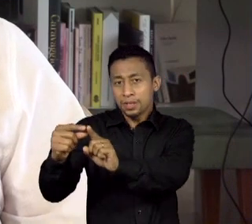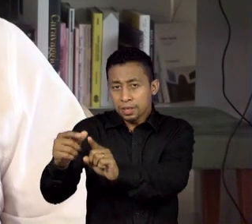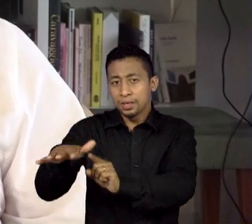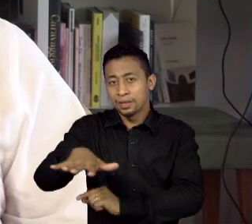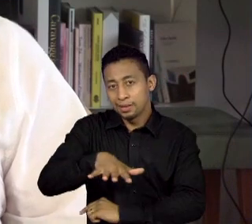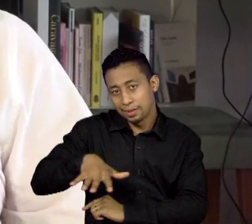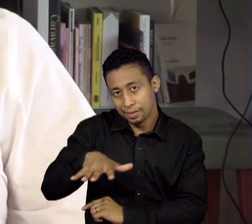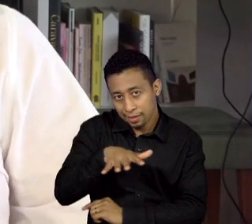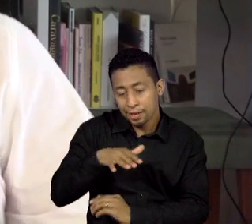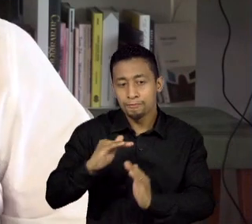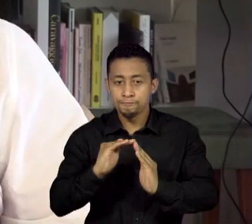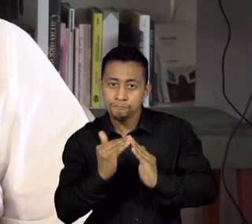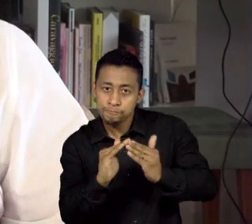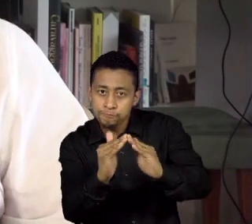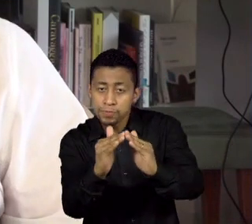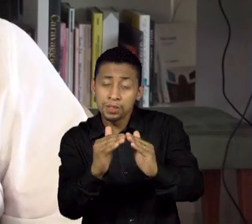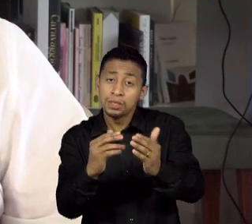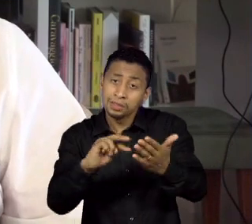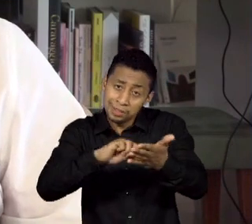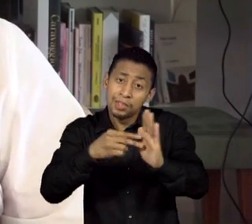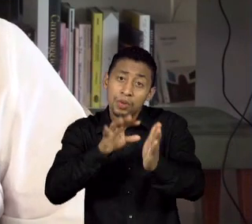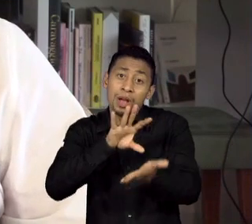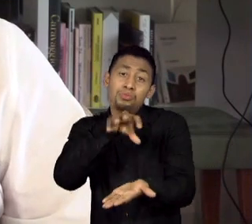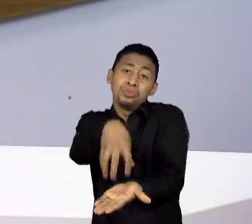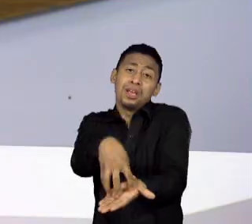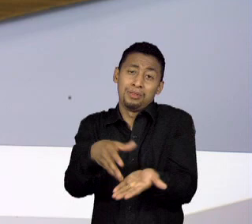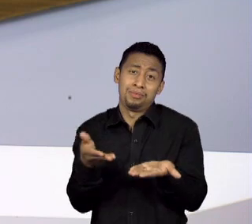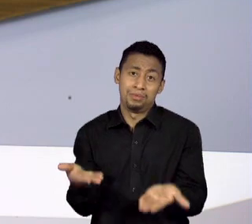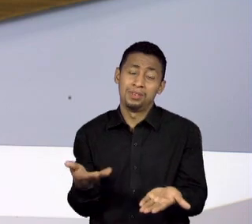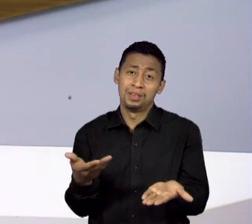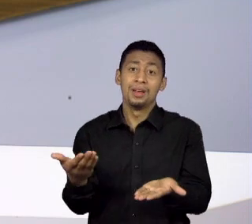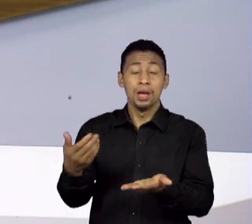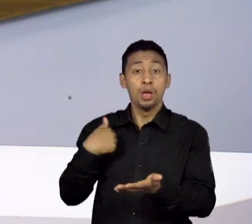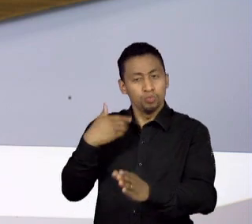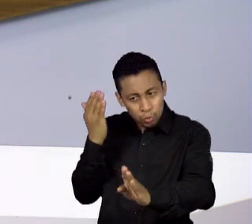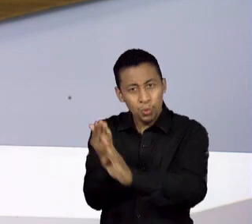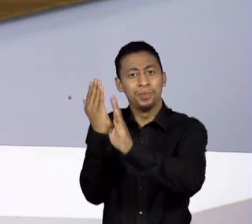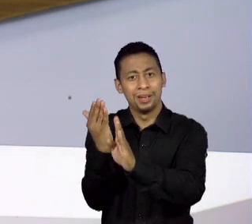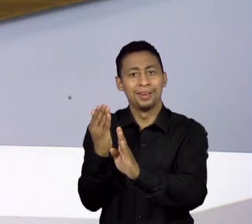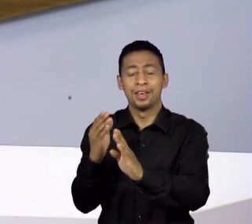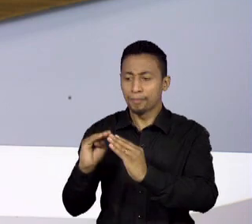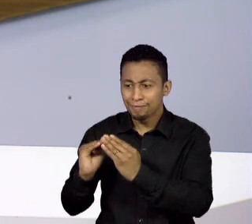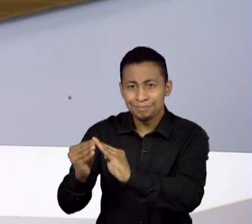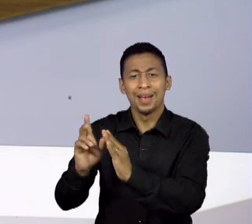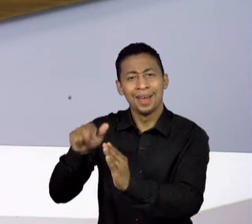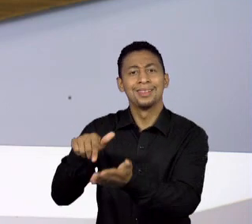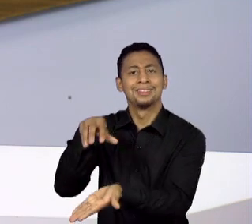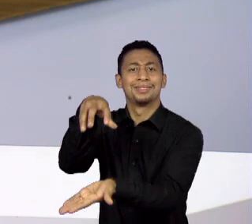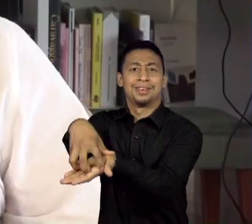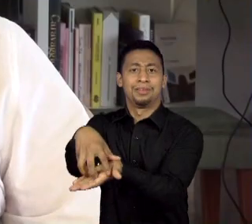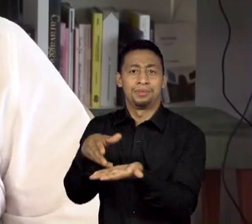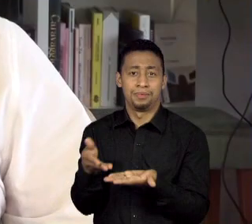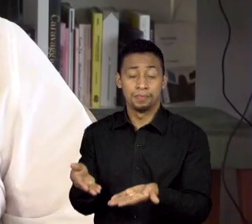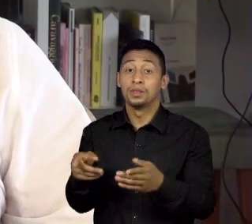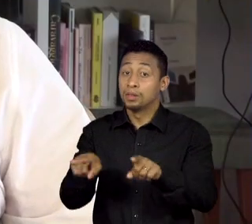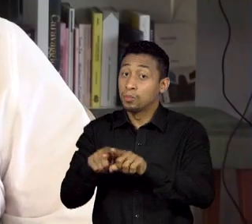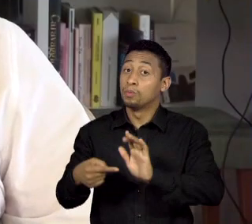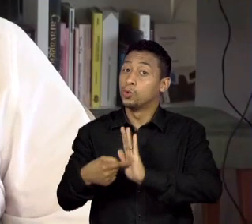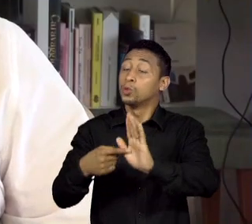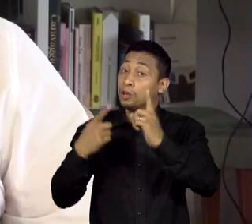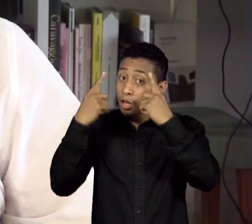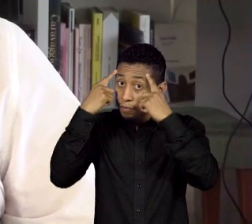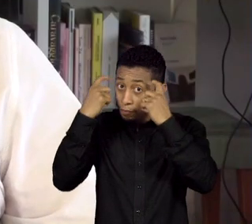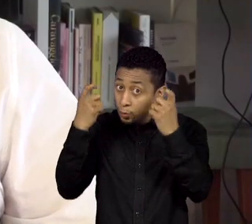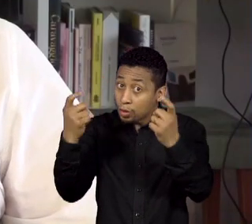que não é, que é o centro, né? Descobrir que a periferia é o centro. E aqui, portanto, também a questão da violência e tudo